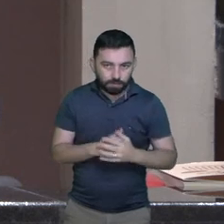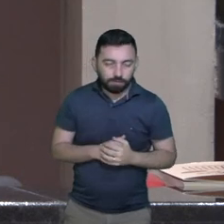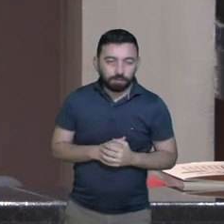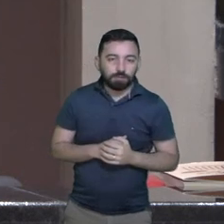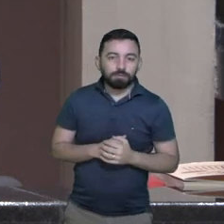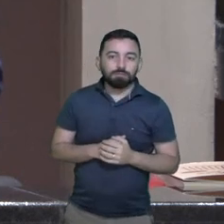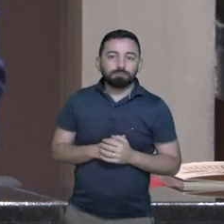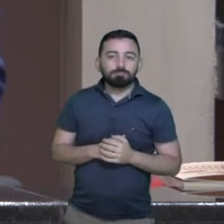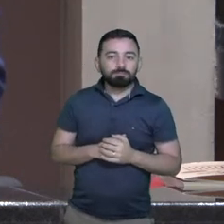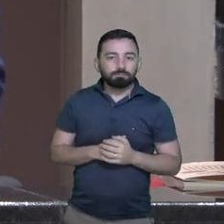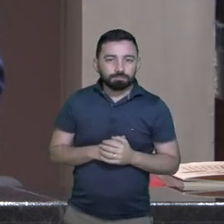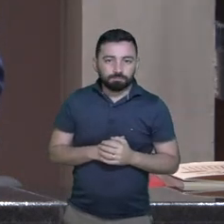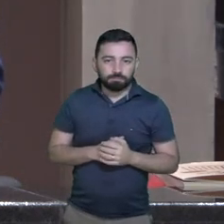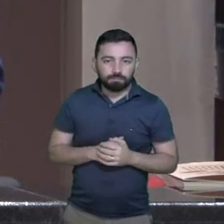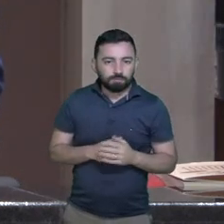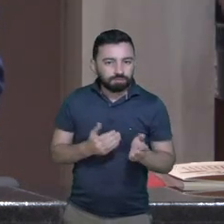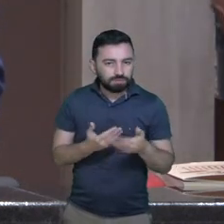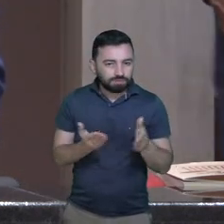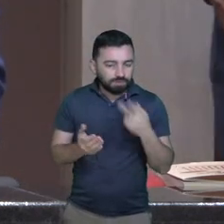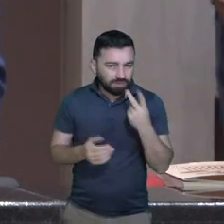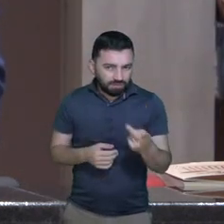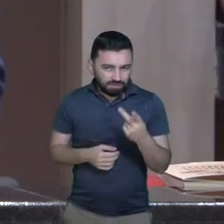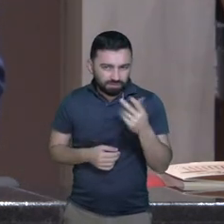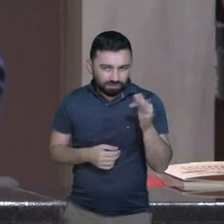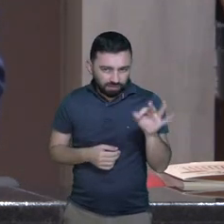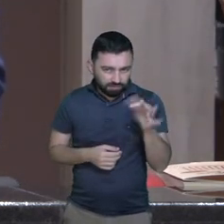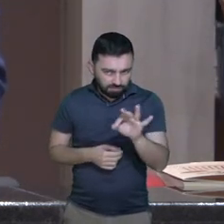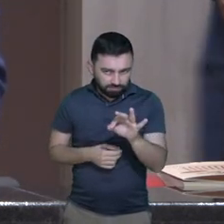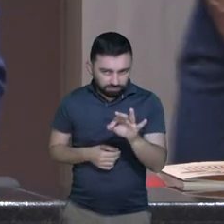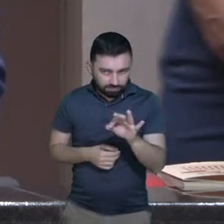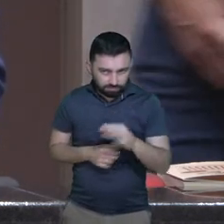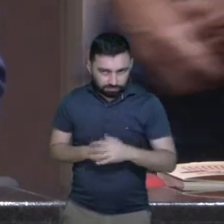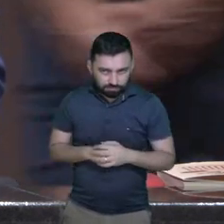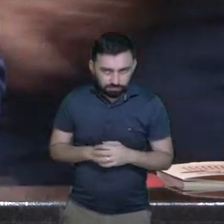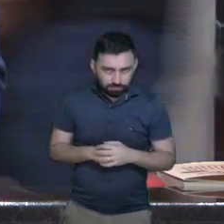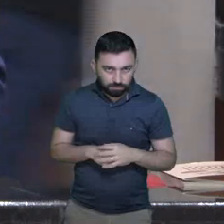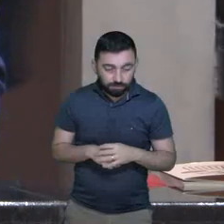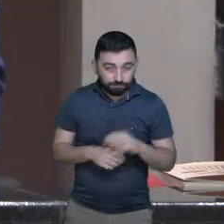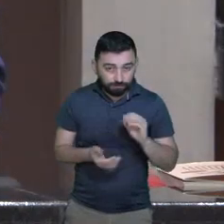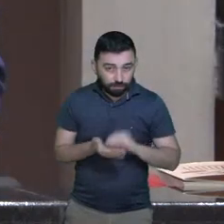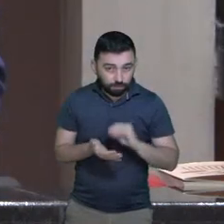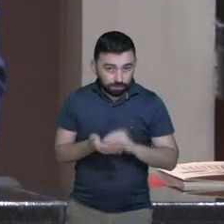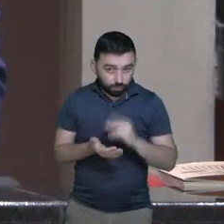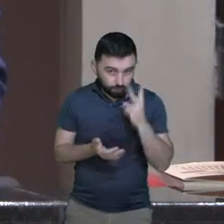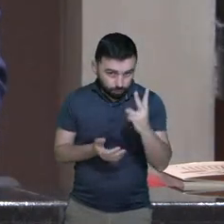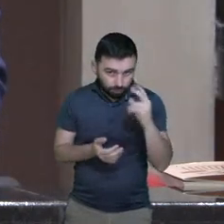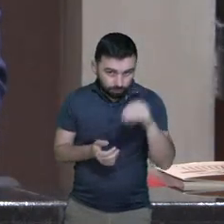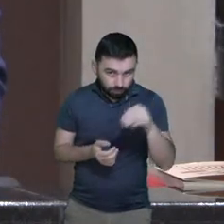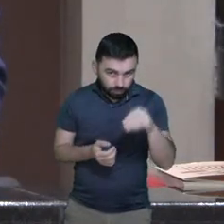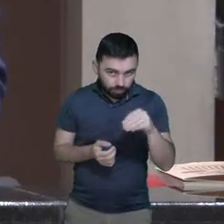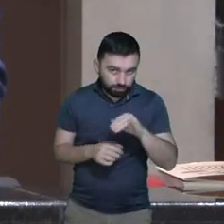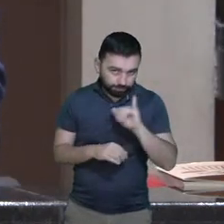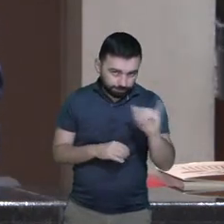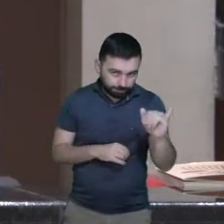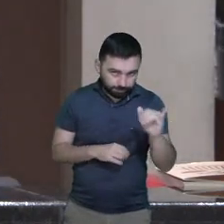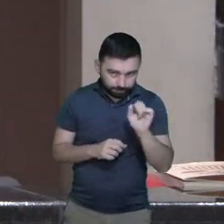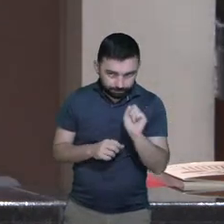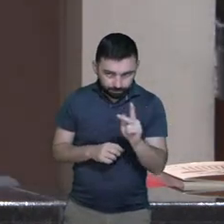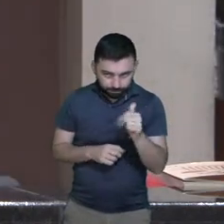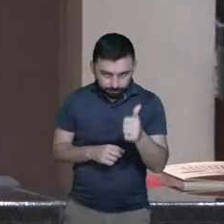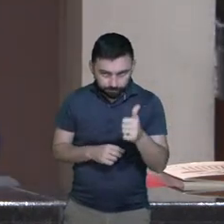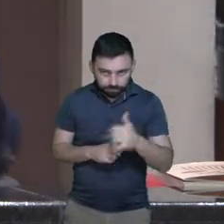Eh como vocês vão falar 10 minutos cada um eu acho que quando faltar dois pros 10 eu aviso pode ser